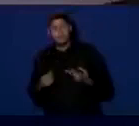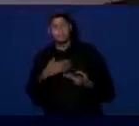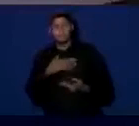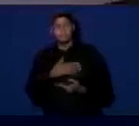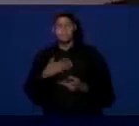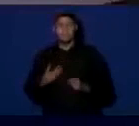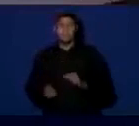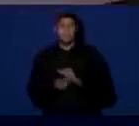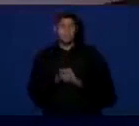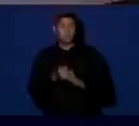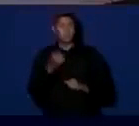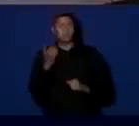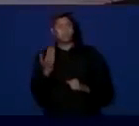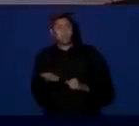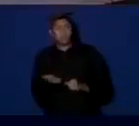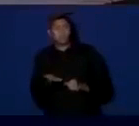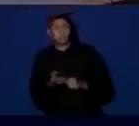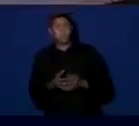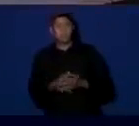com vocês.